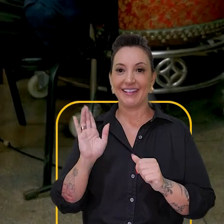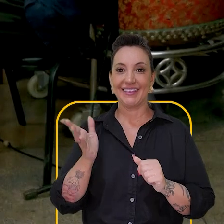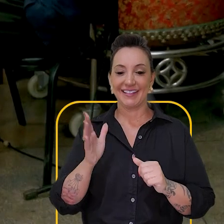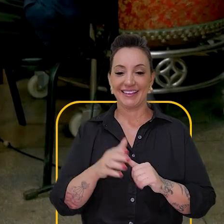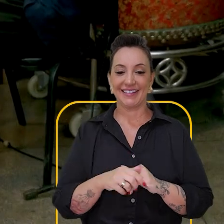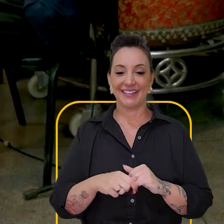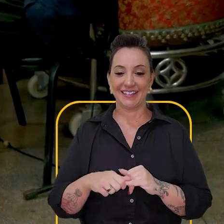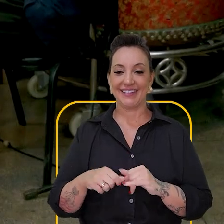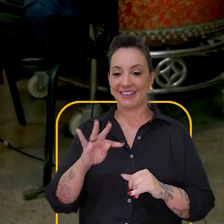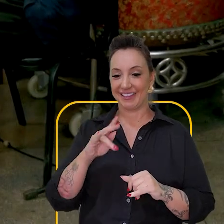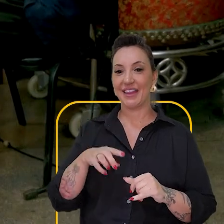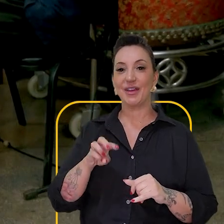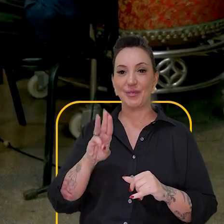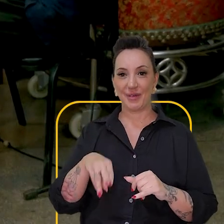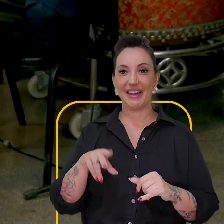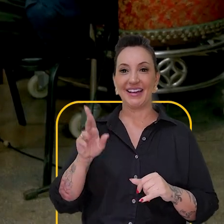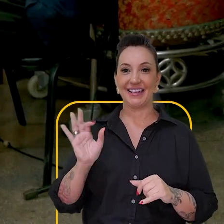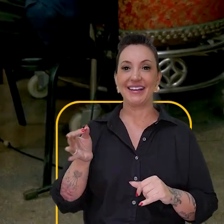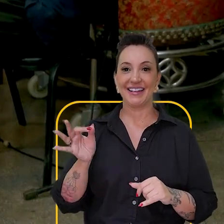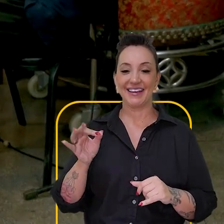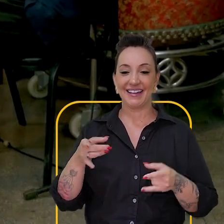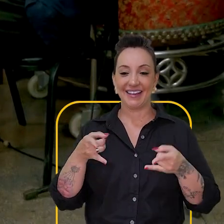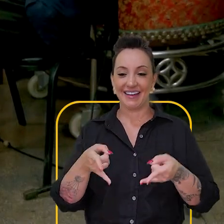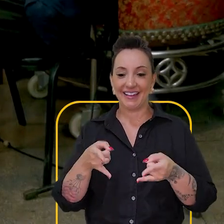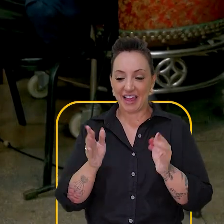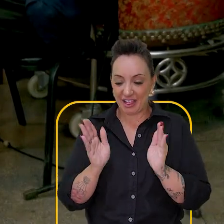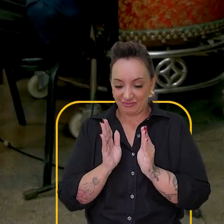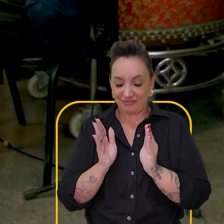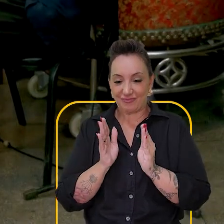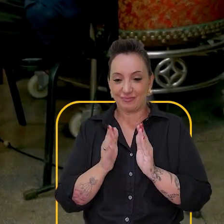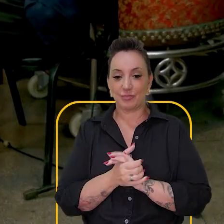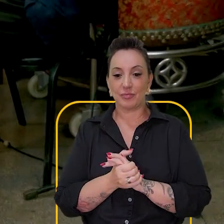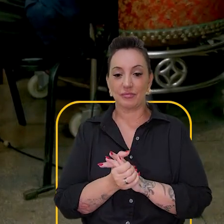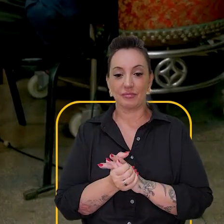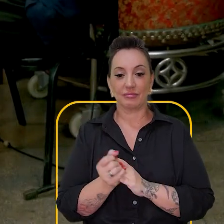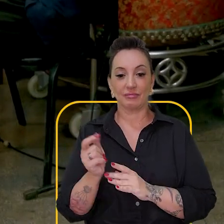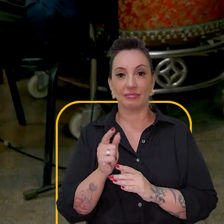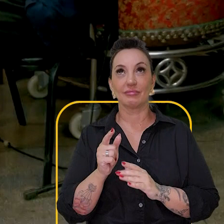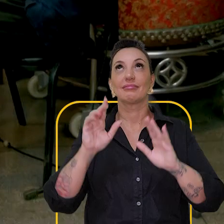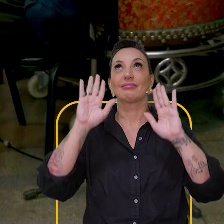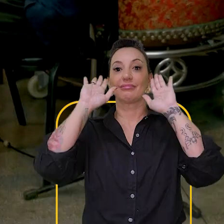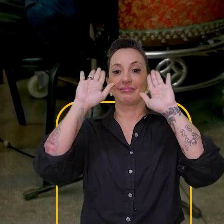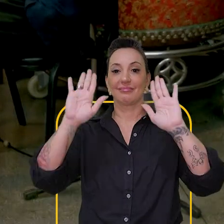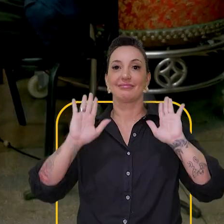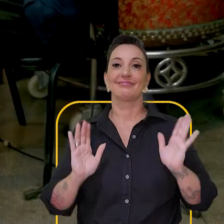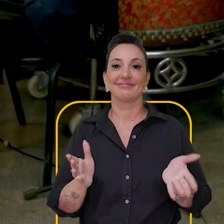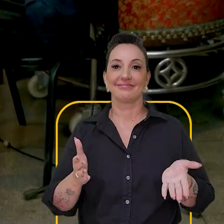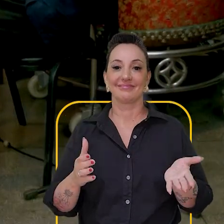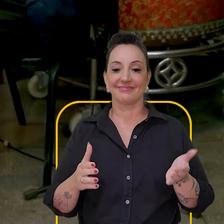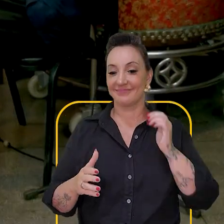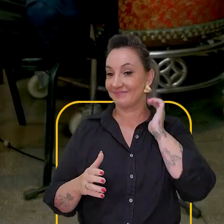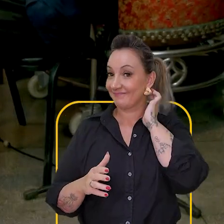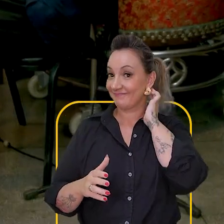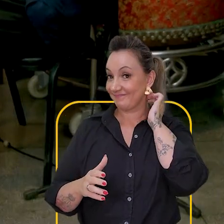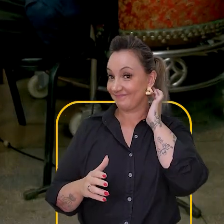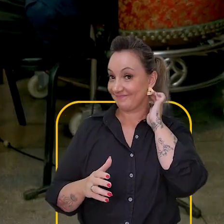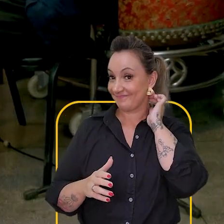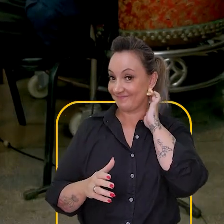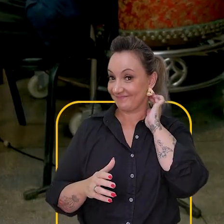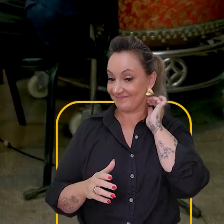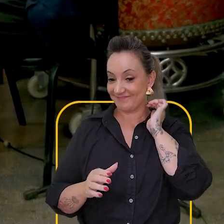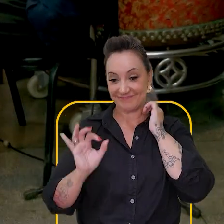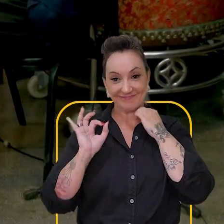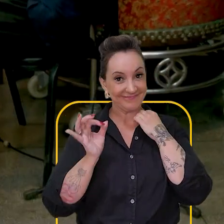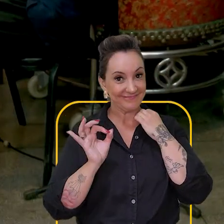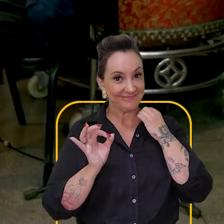no teto não não sério Era era acho que a gente ia se beijar em mais se tivesse um espel não foi muito gozado porque botaram